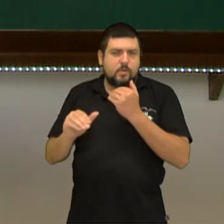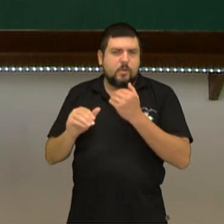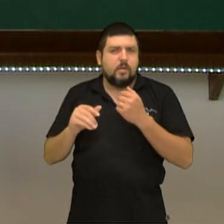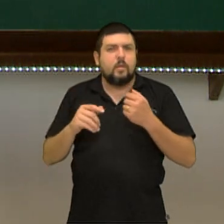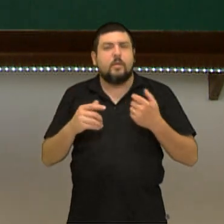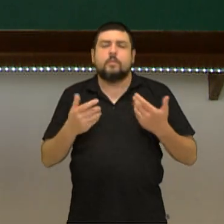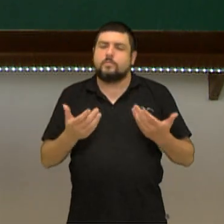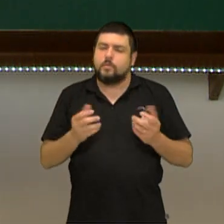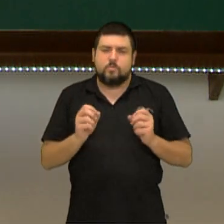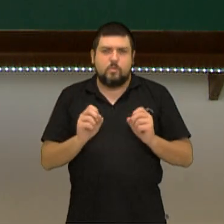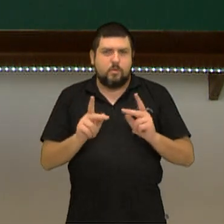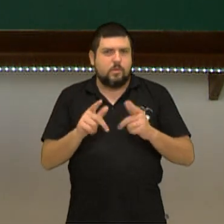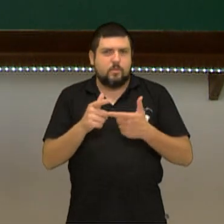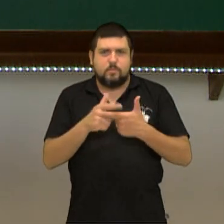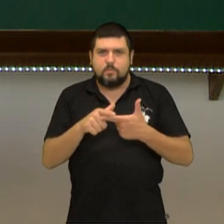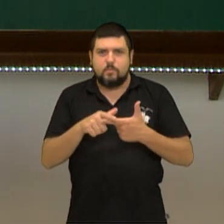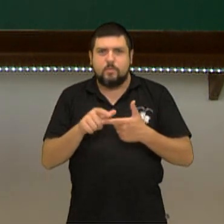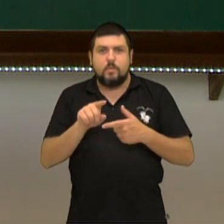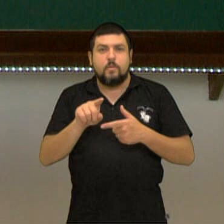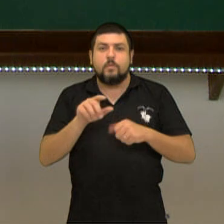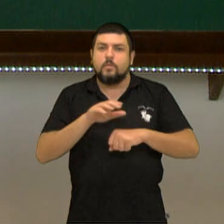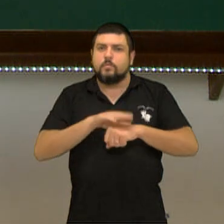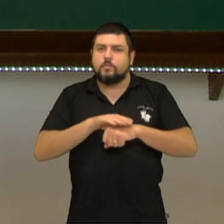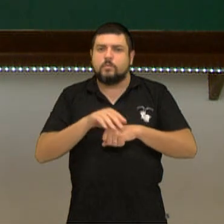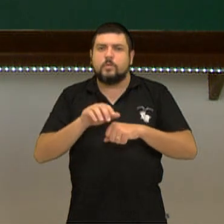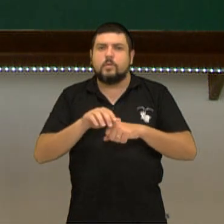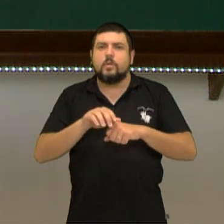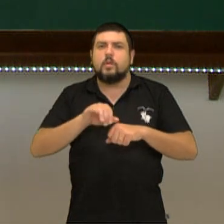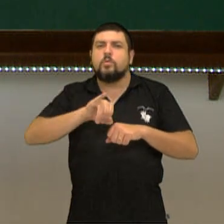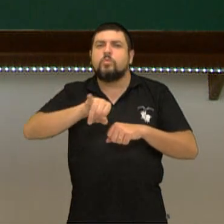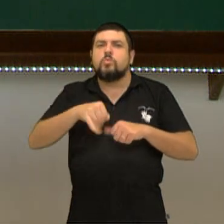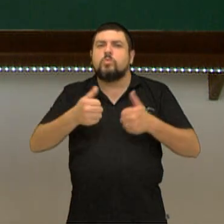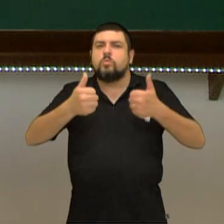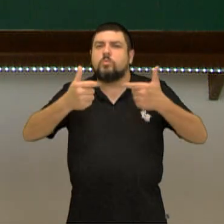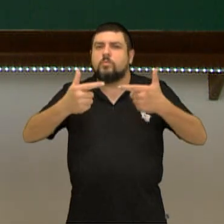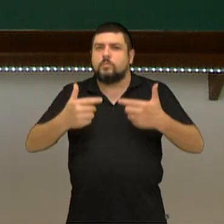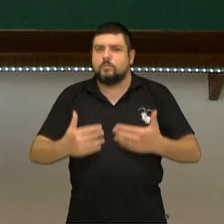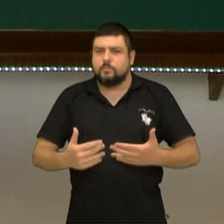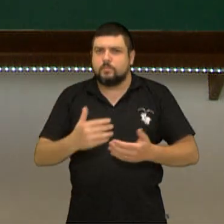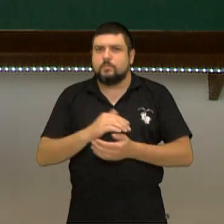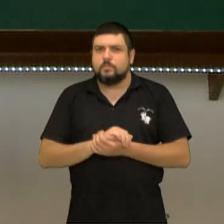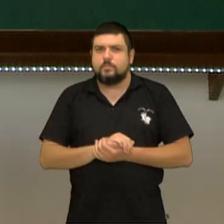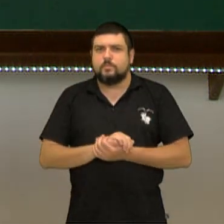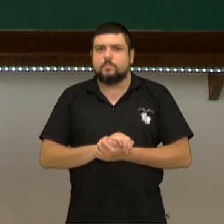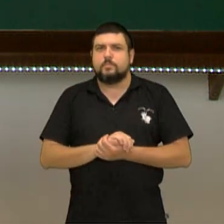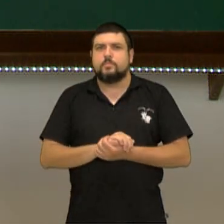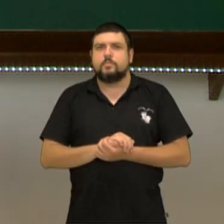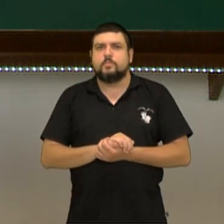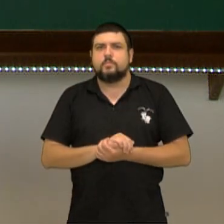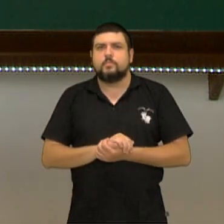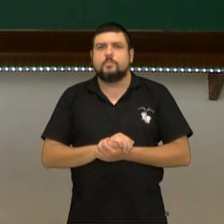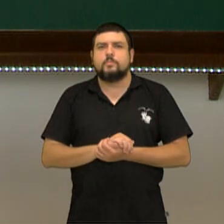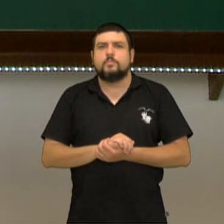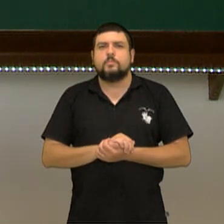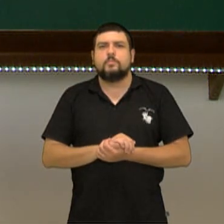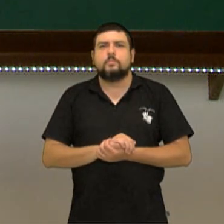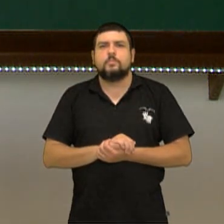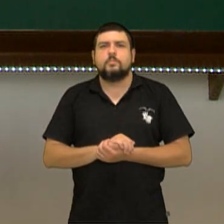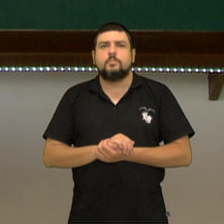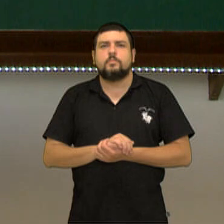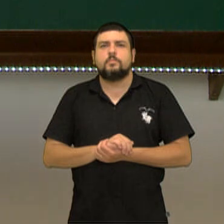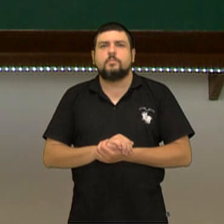estar ali argumentando, defendendo o seu ponto de vista em relação a isso. Tá certo? Vamos lá?